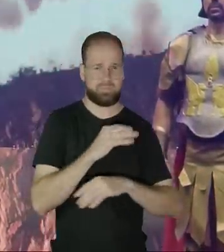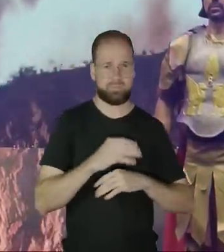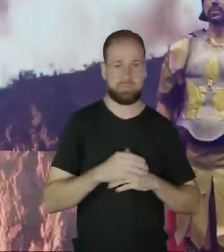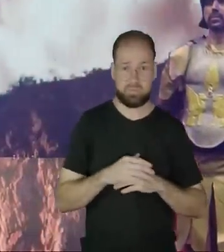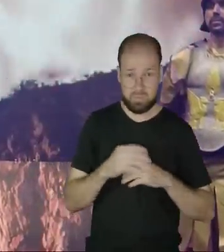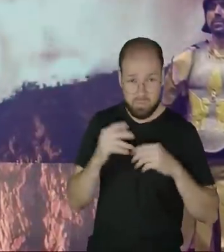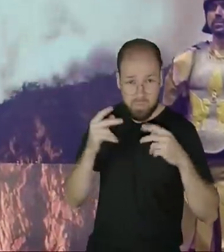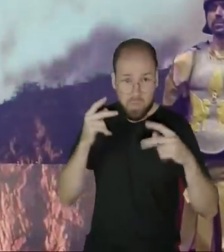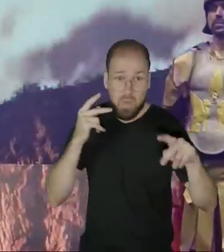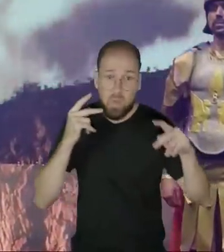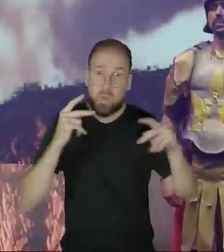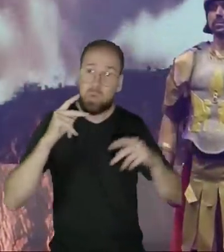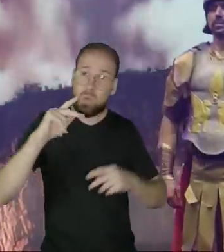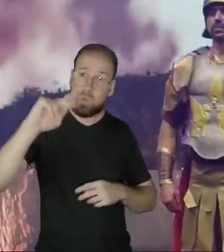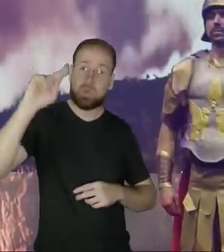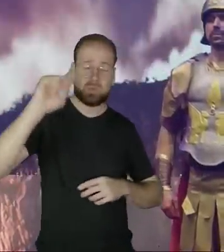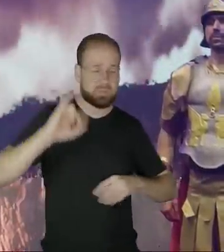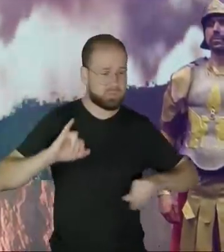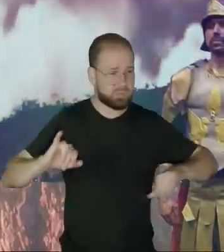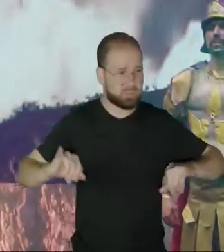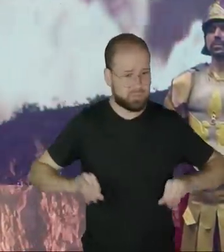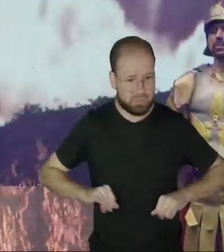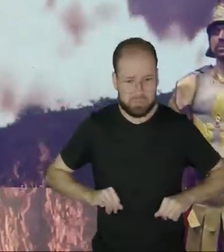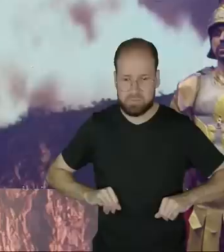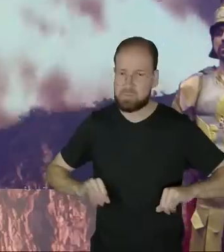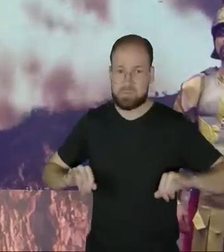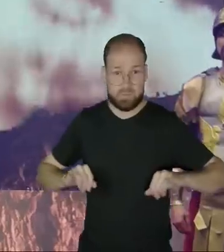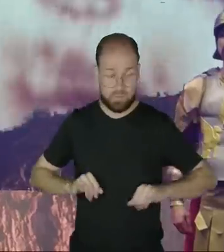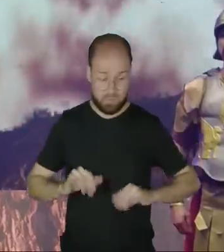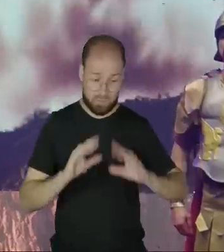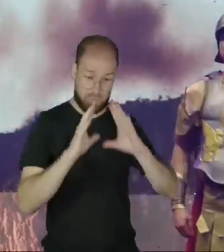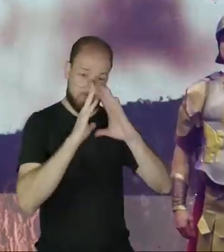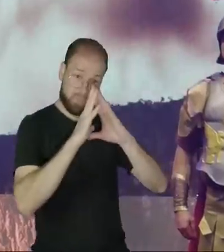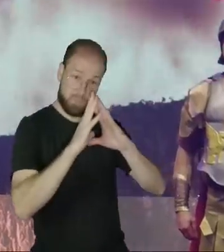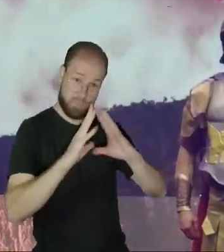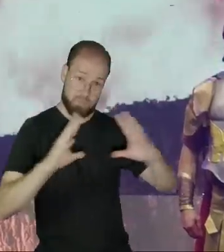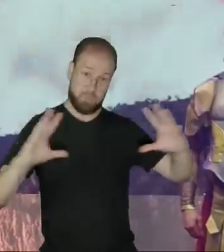em tuas chagas e libertação